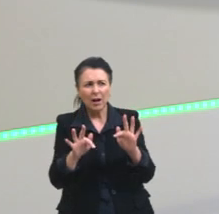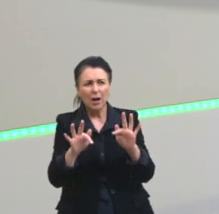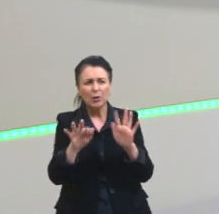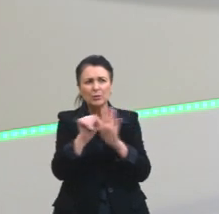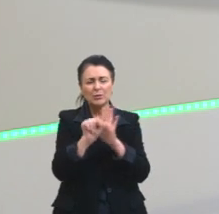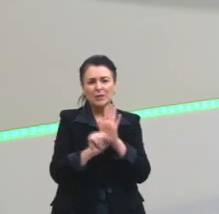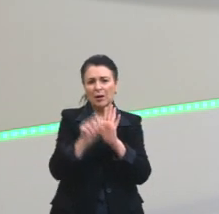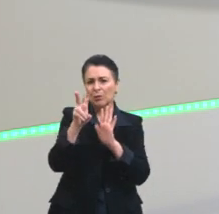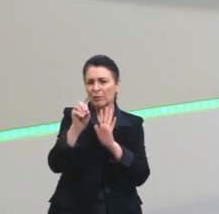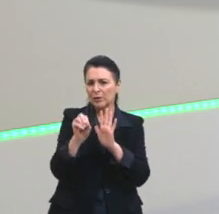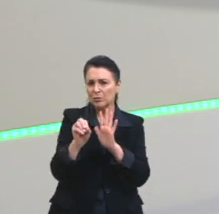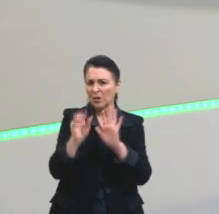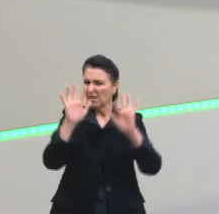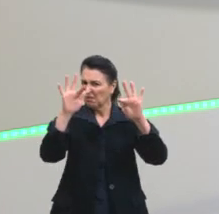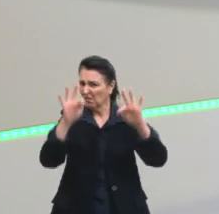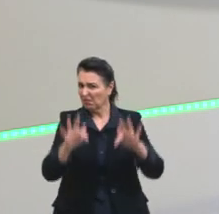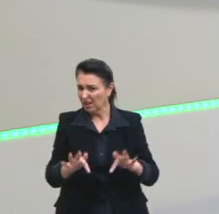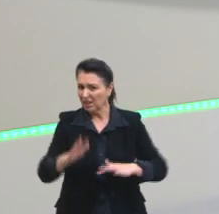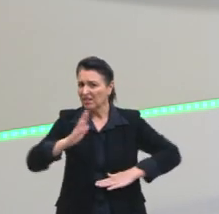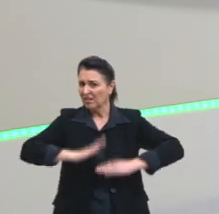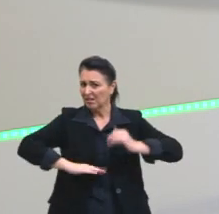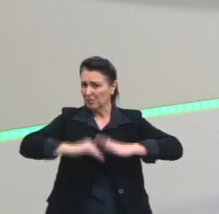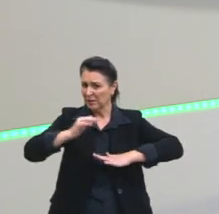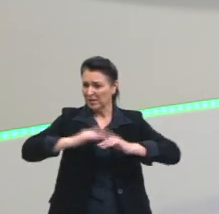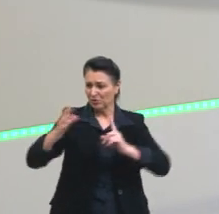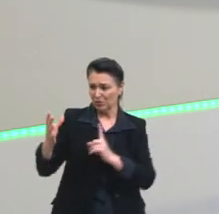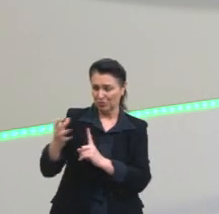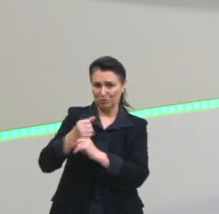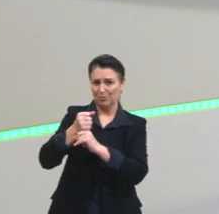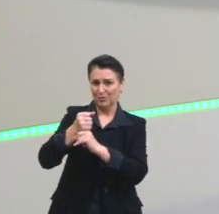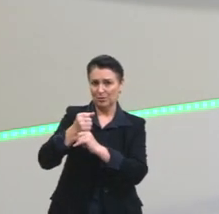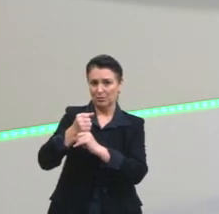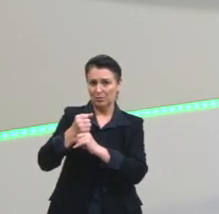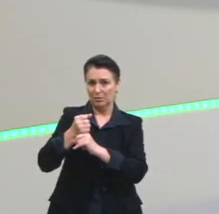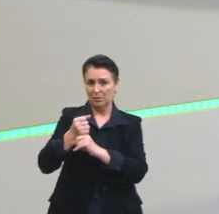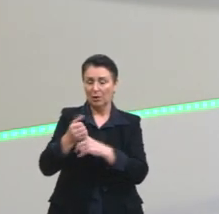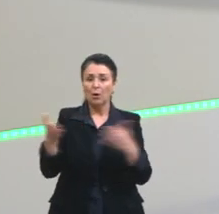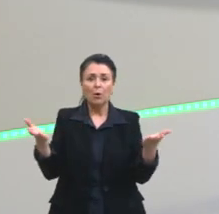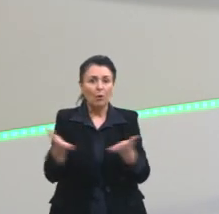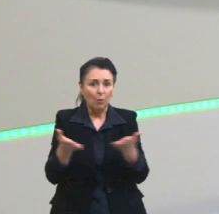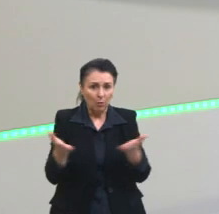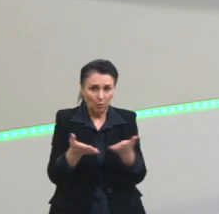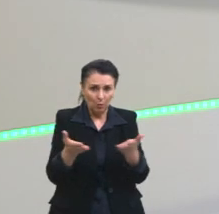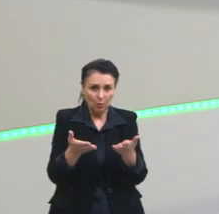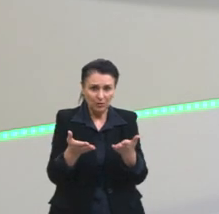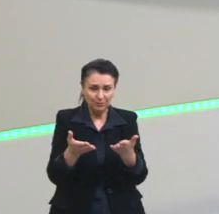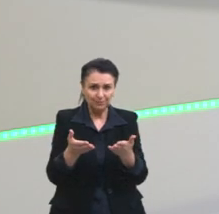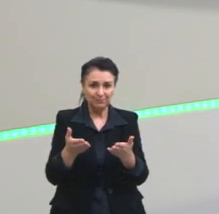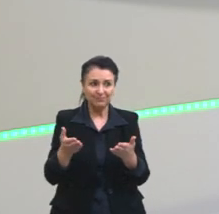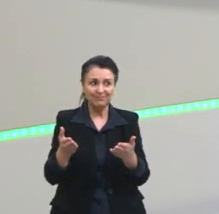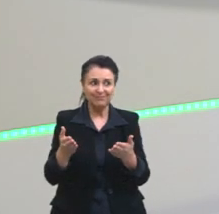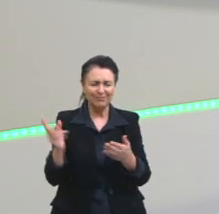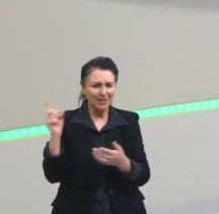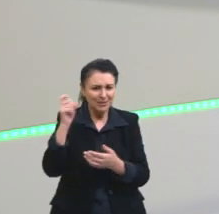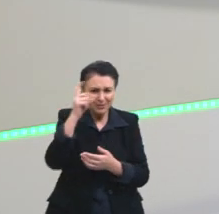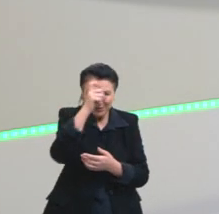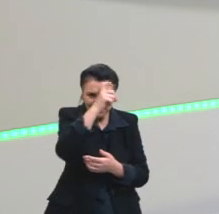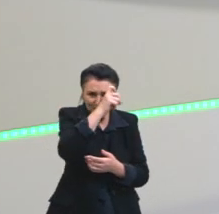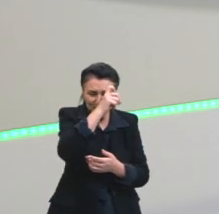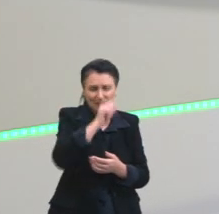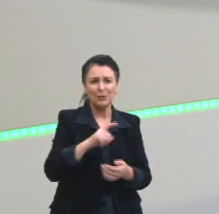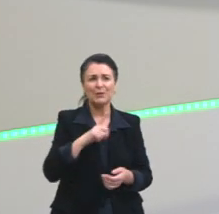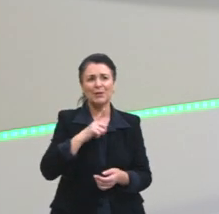20 não existiam mais práticas imperialistas hoje em dia um instrumento para o país vai se chamar de Império como